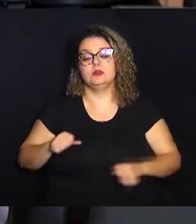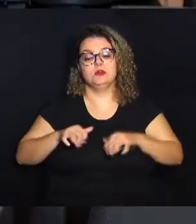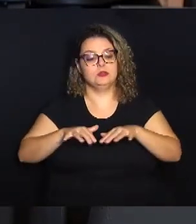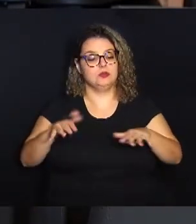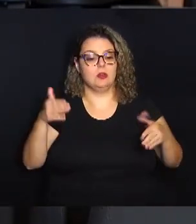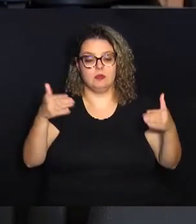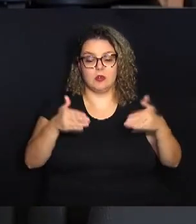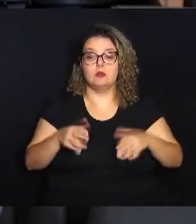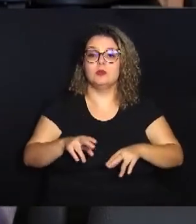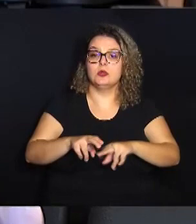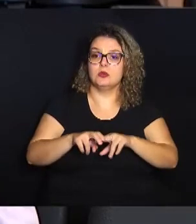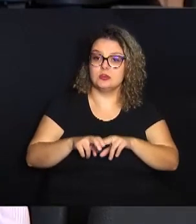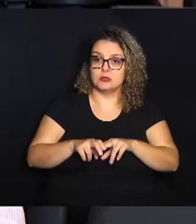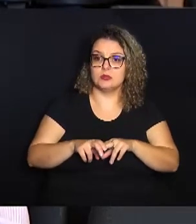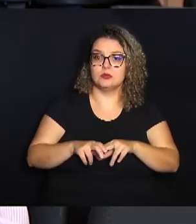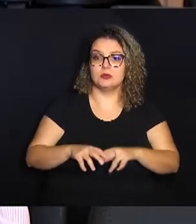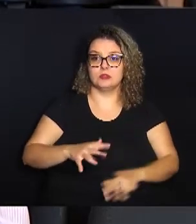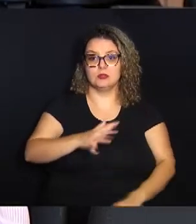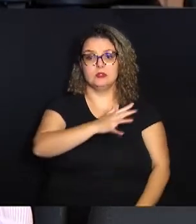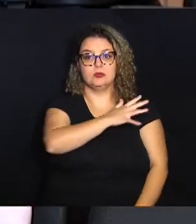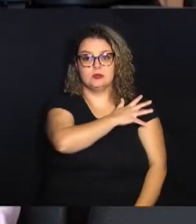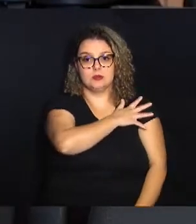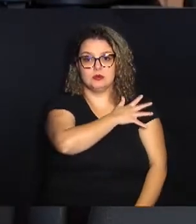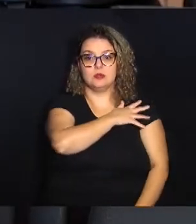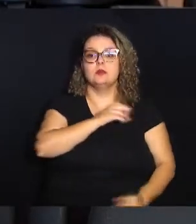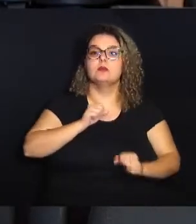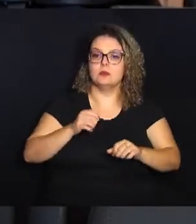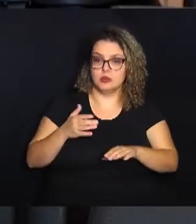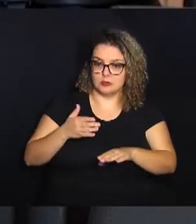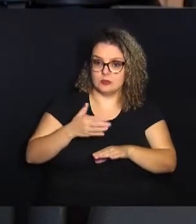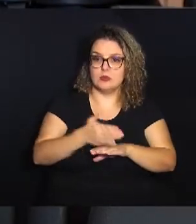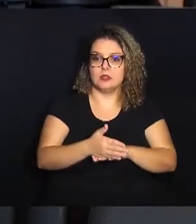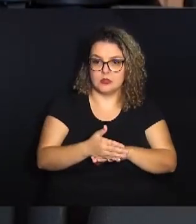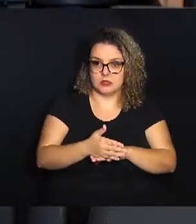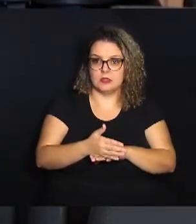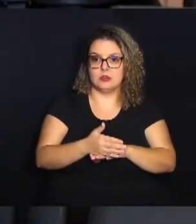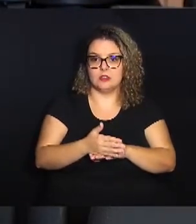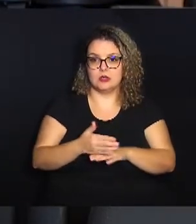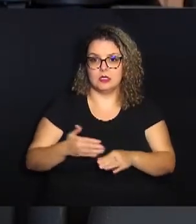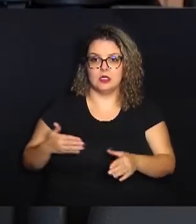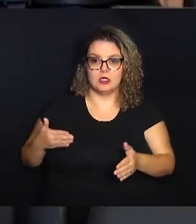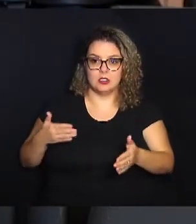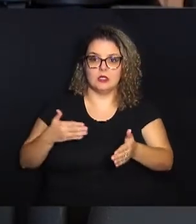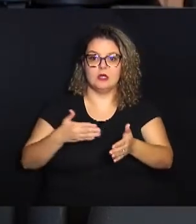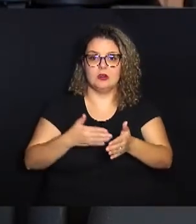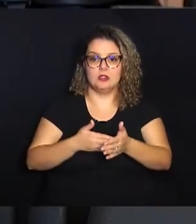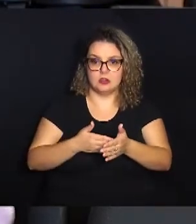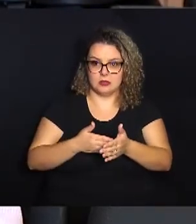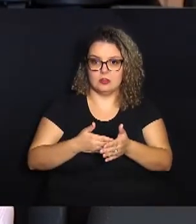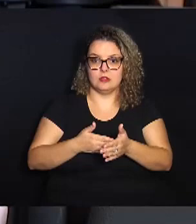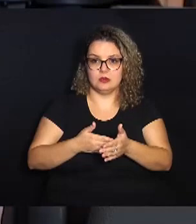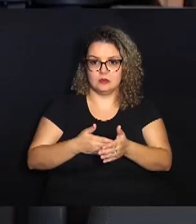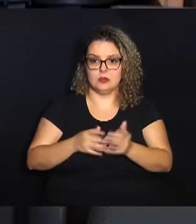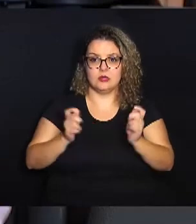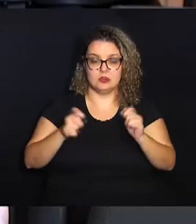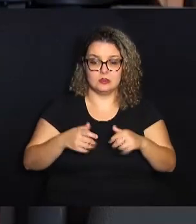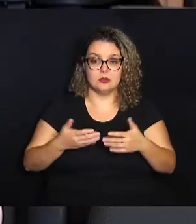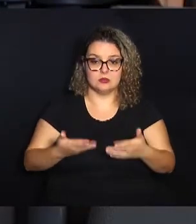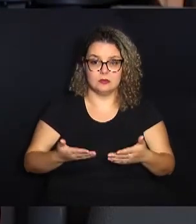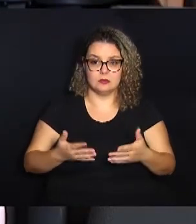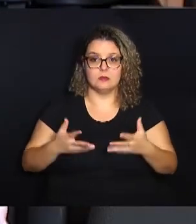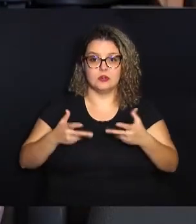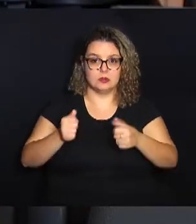participação. Portanto, os militares eles podem participar até onde vai essa possibilidade para